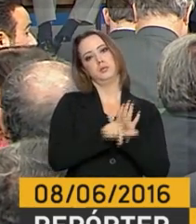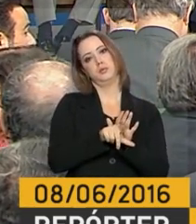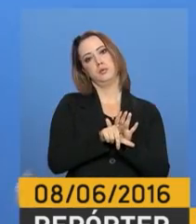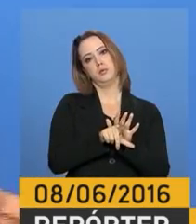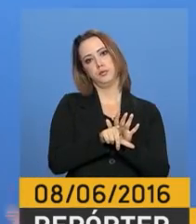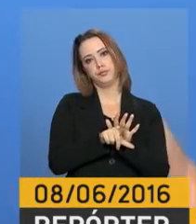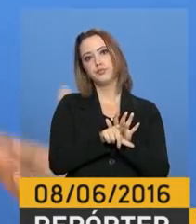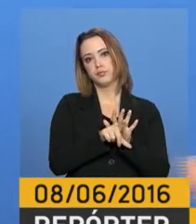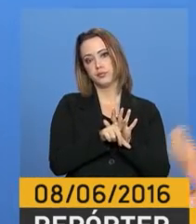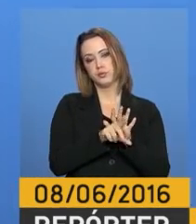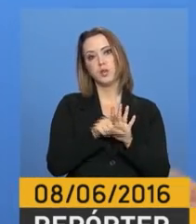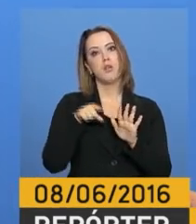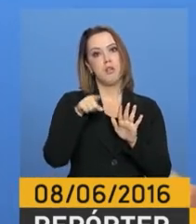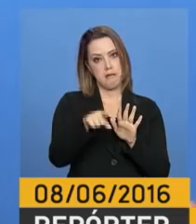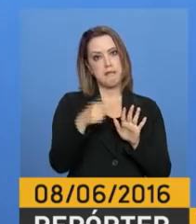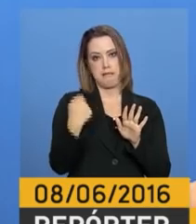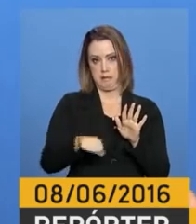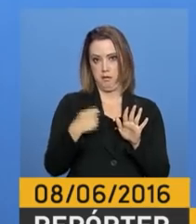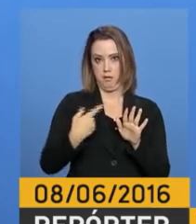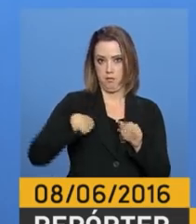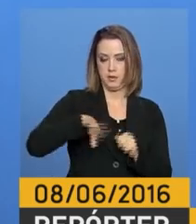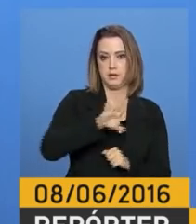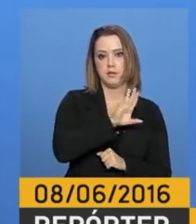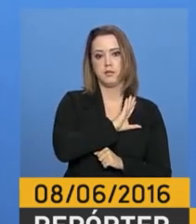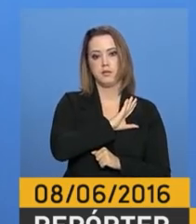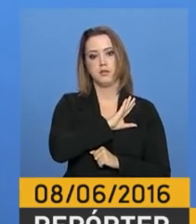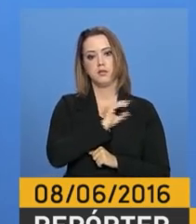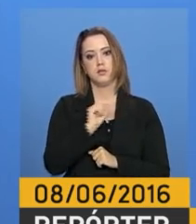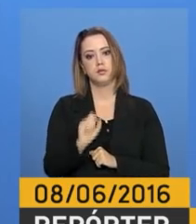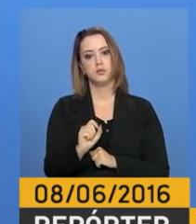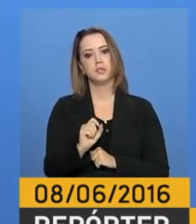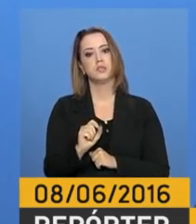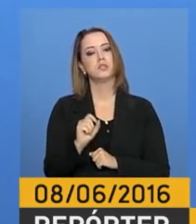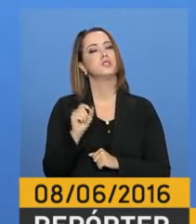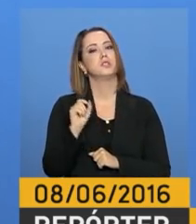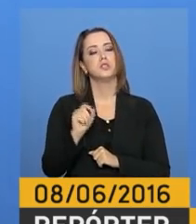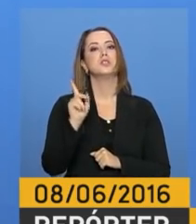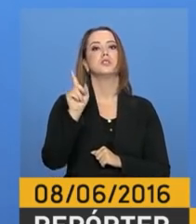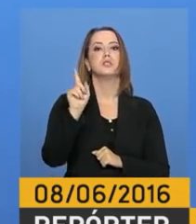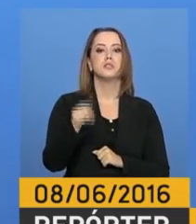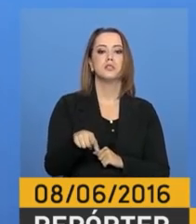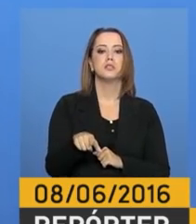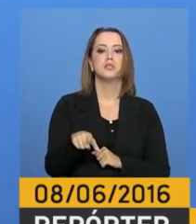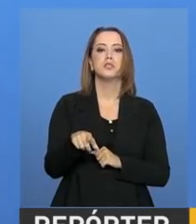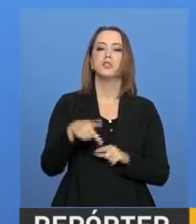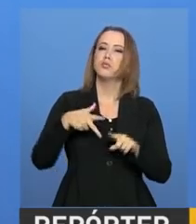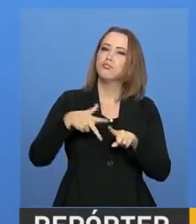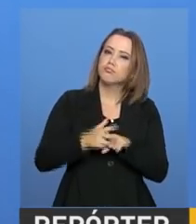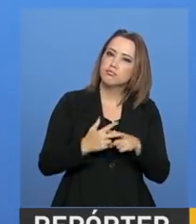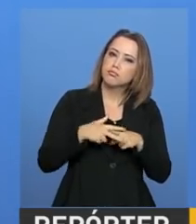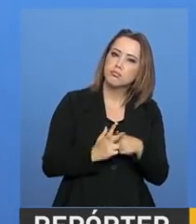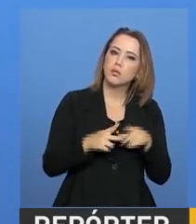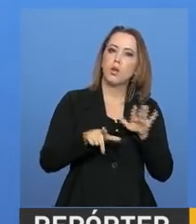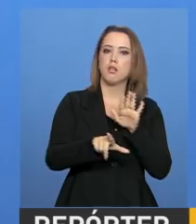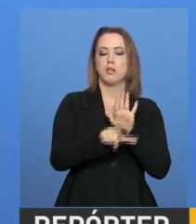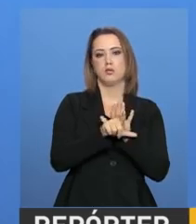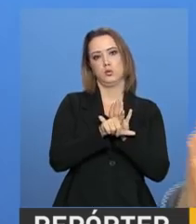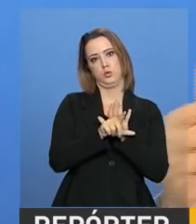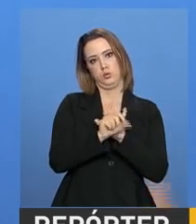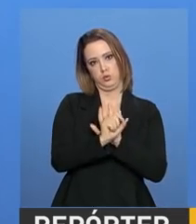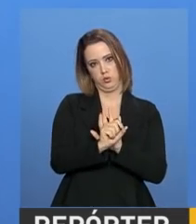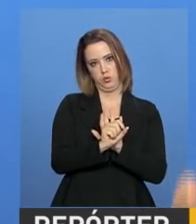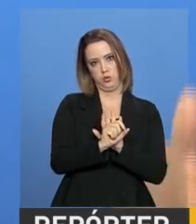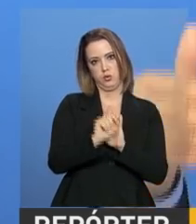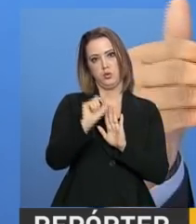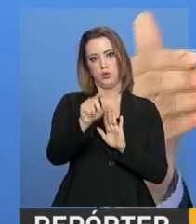portanto que depende de nós e que esses ajustes infralegais repito no âmbito